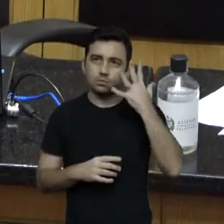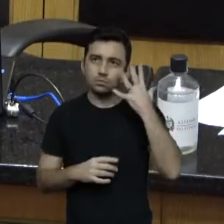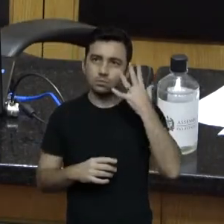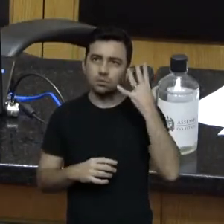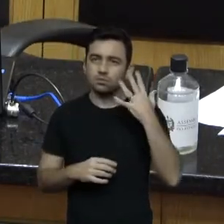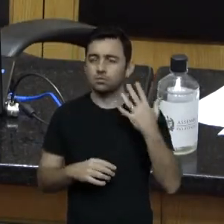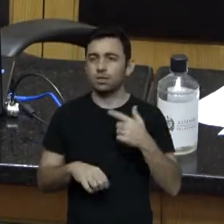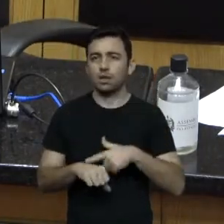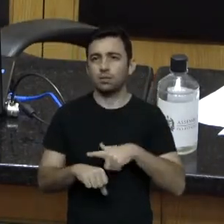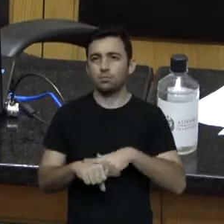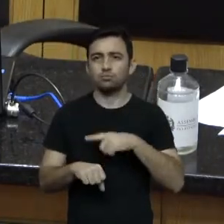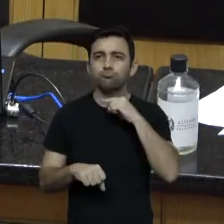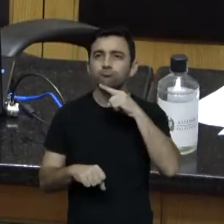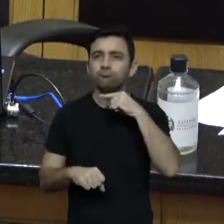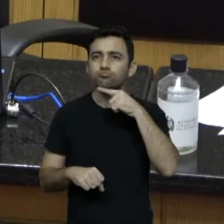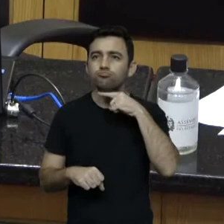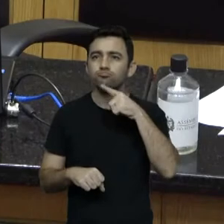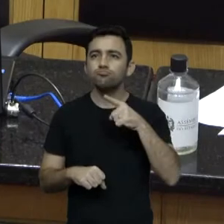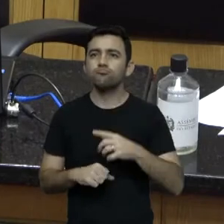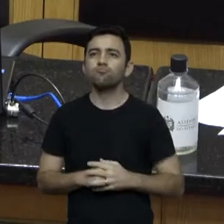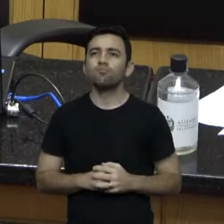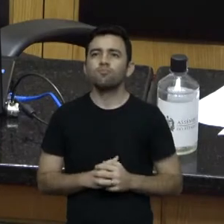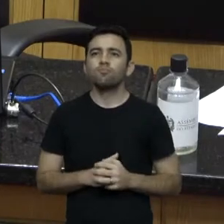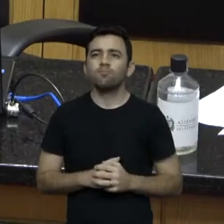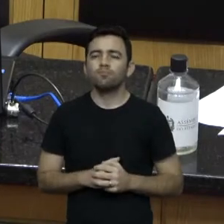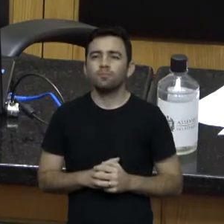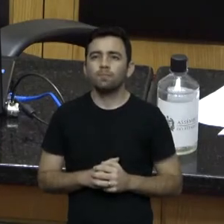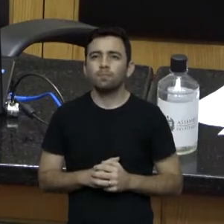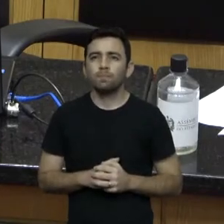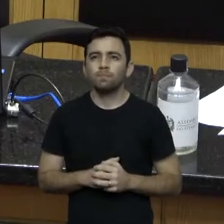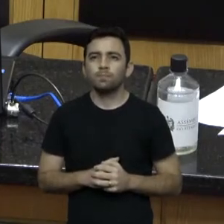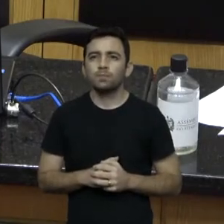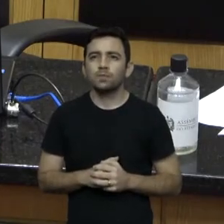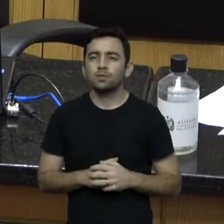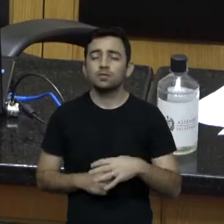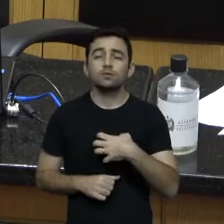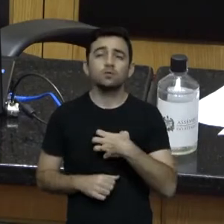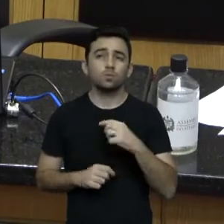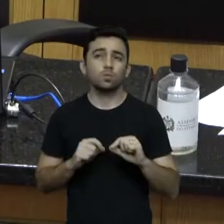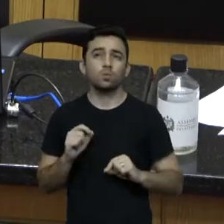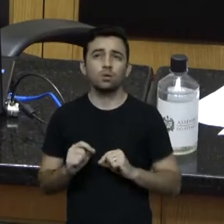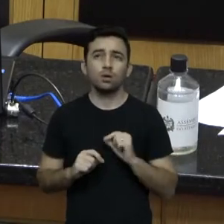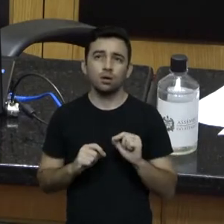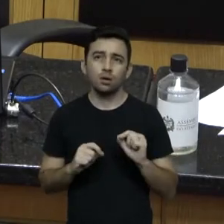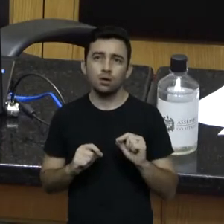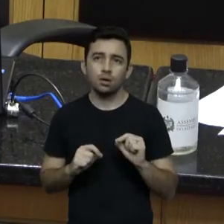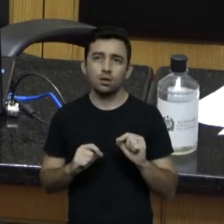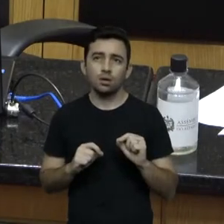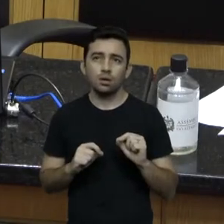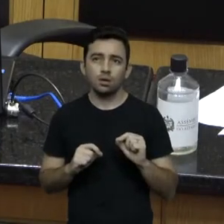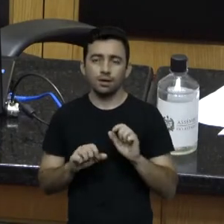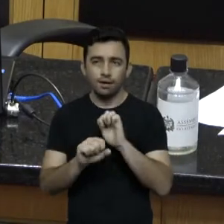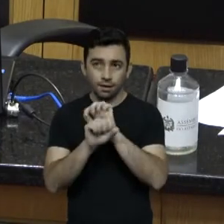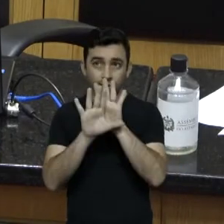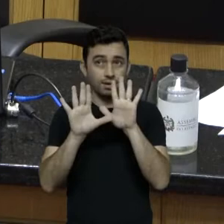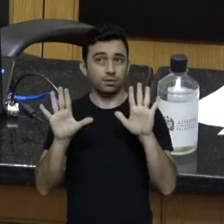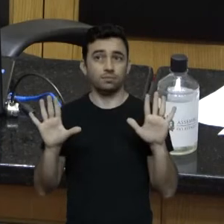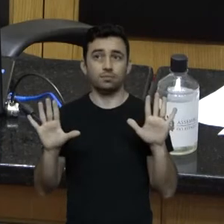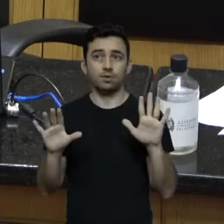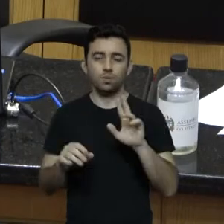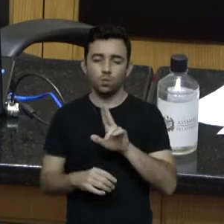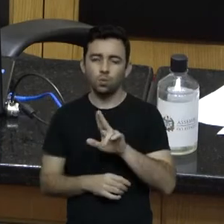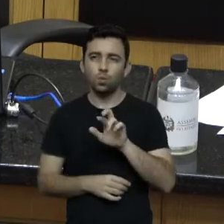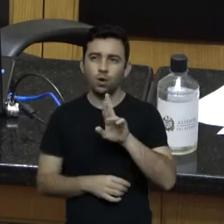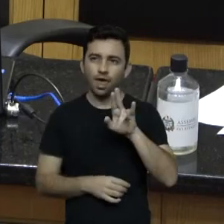você não deu oportunidade de esclarecer a tua própria fala É no sentido de que é para ficar bem claro a